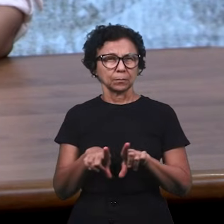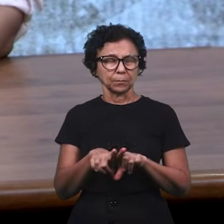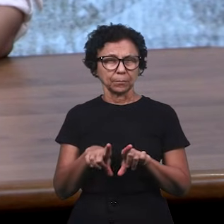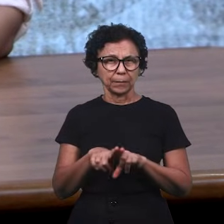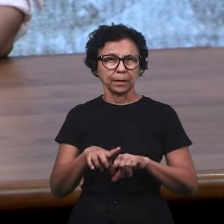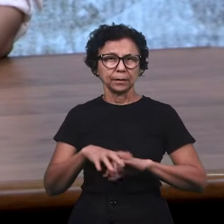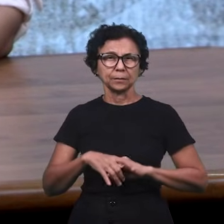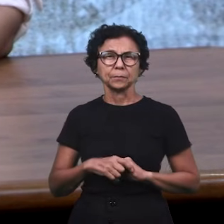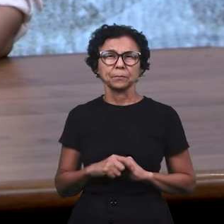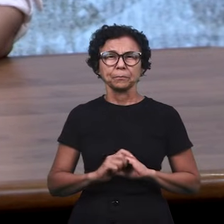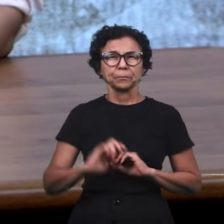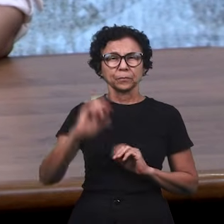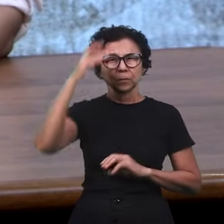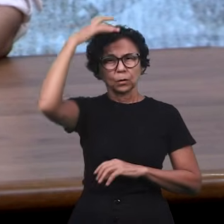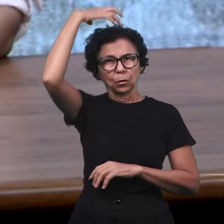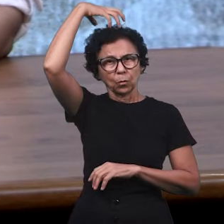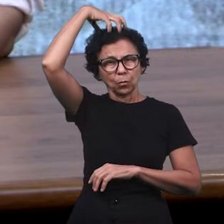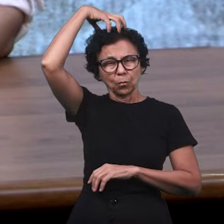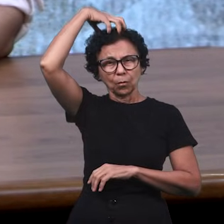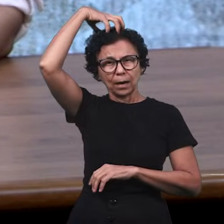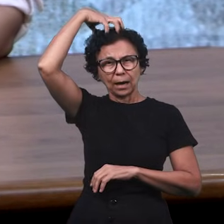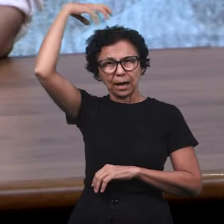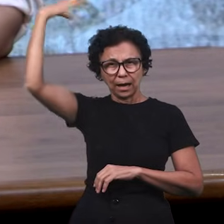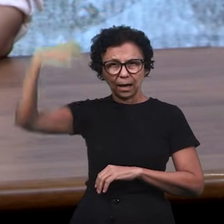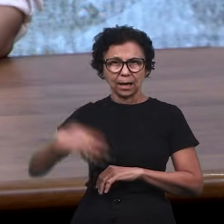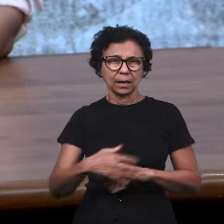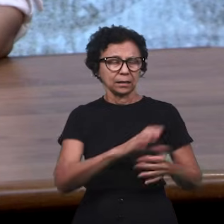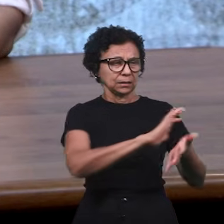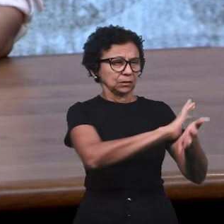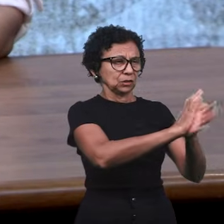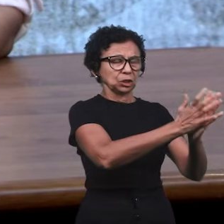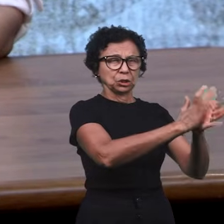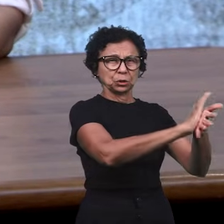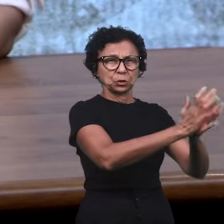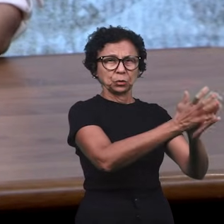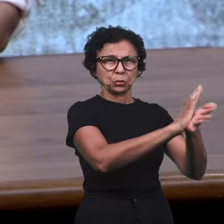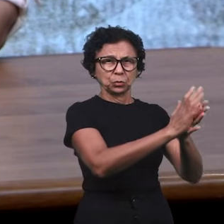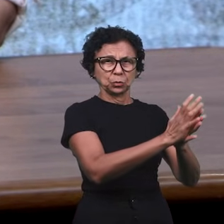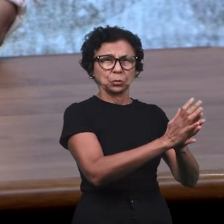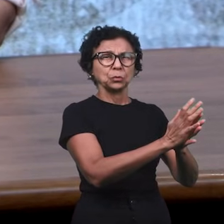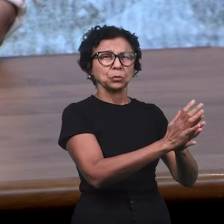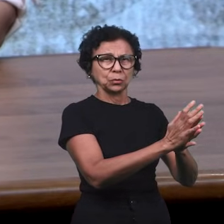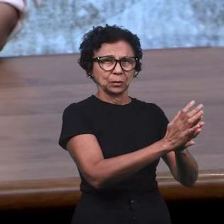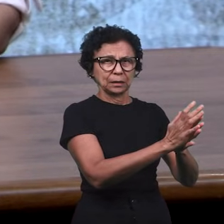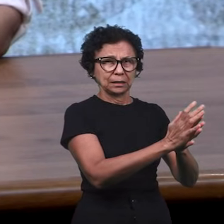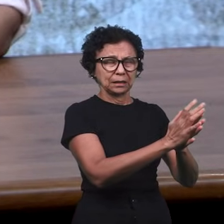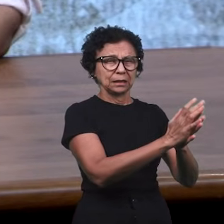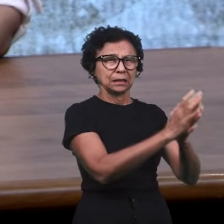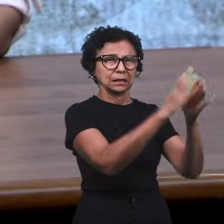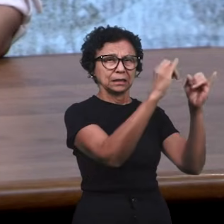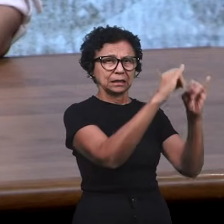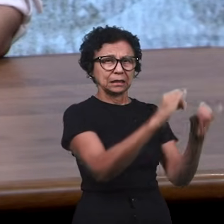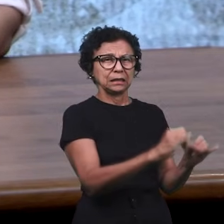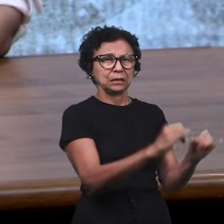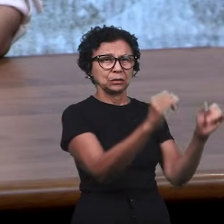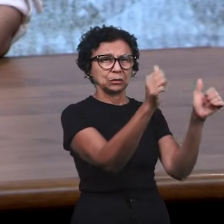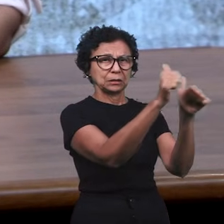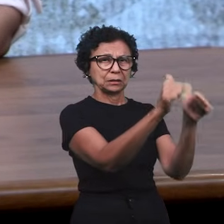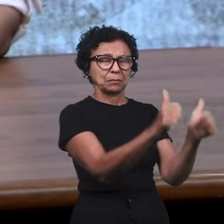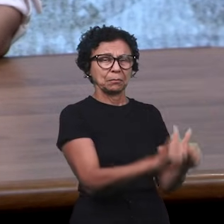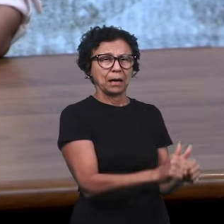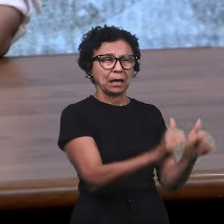derribado os altares e os bosques e as imagens de escultura até reduzi-los a pó, e